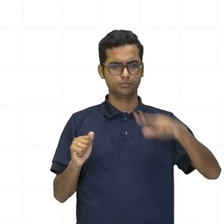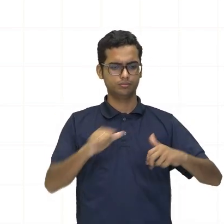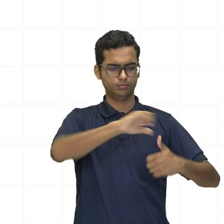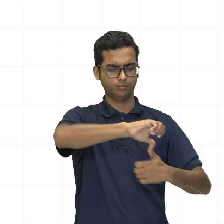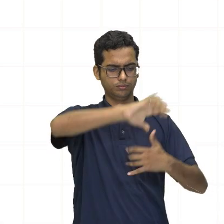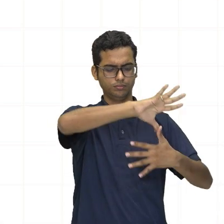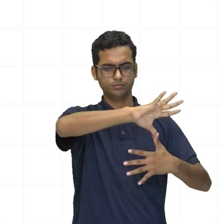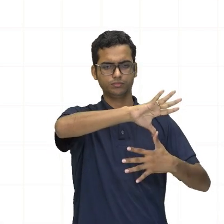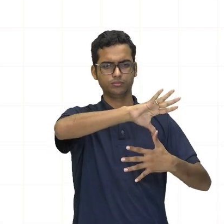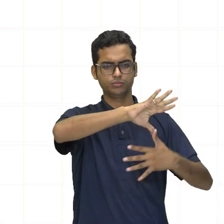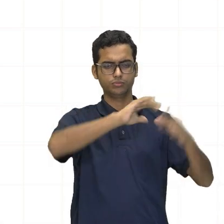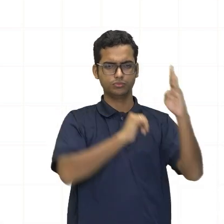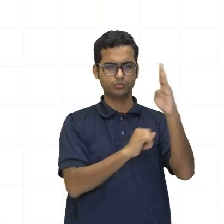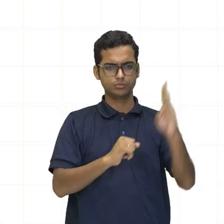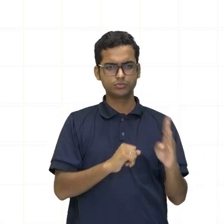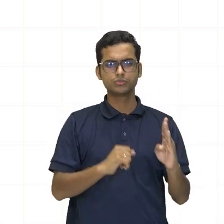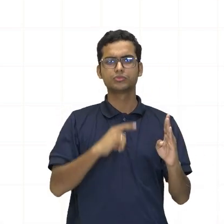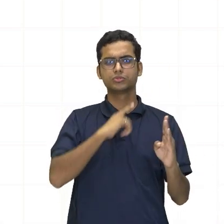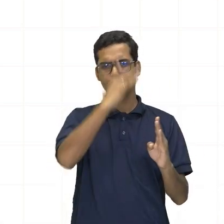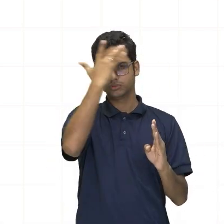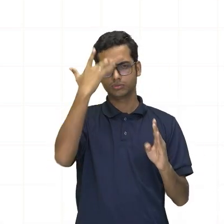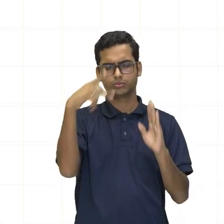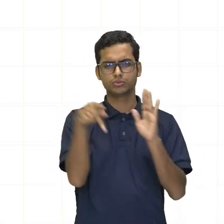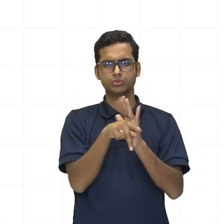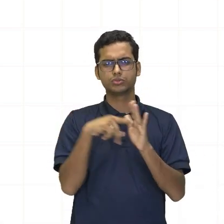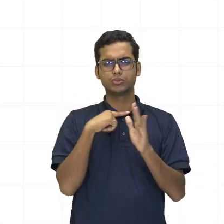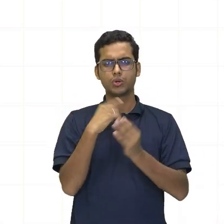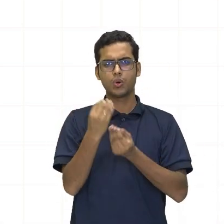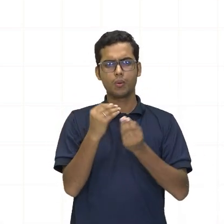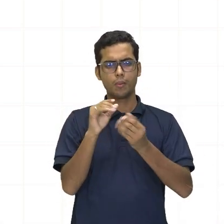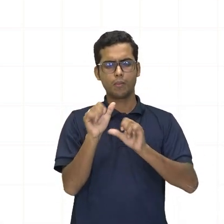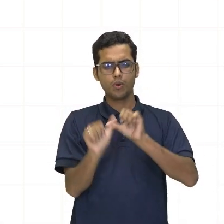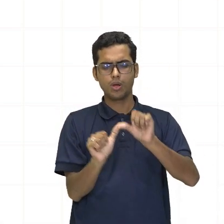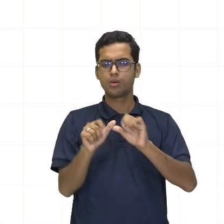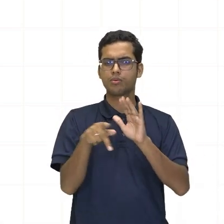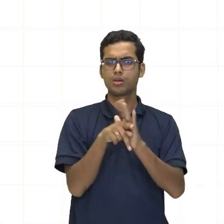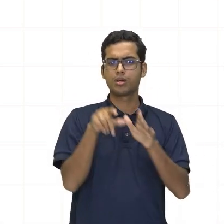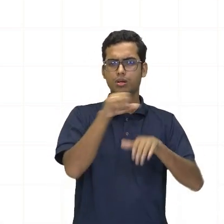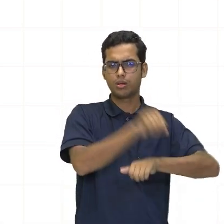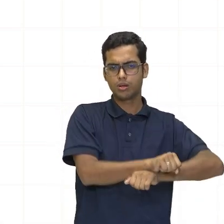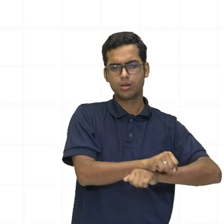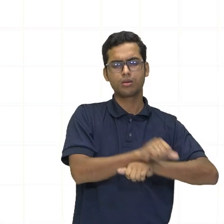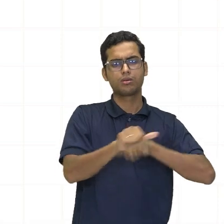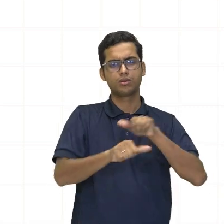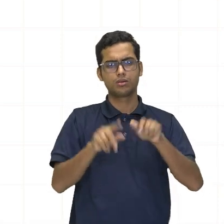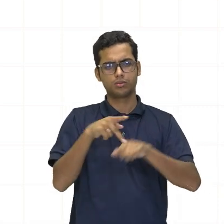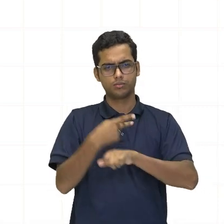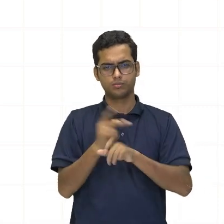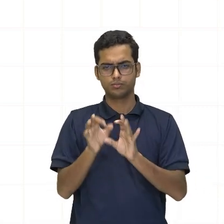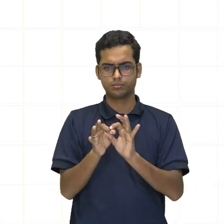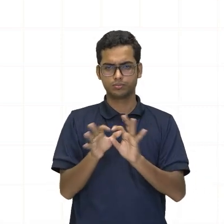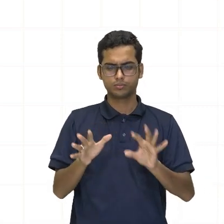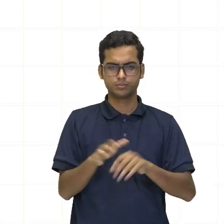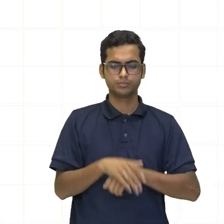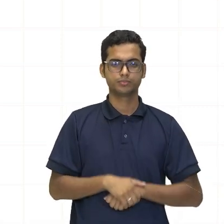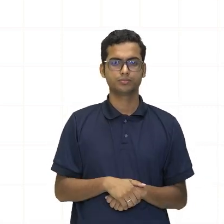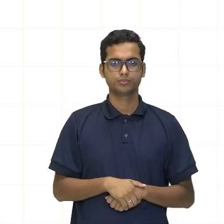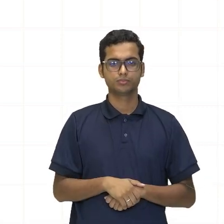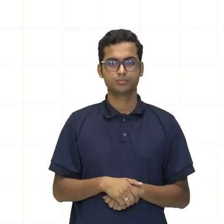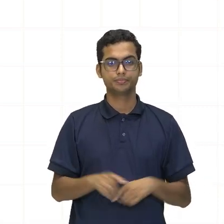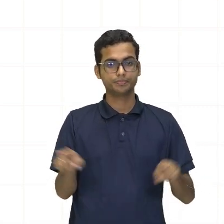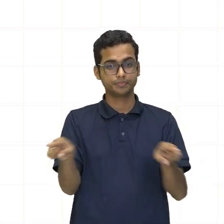Brasil, na condição de escravizado. A nossa próxima imagem demonstra justamente a função dos